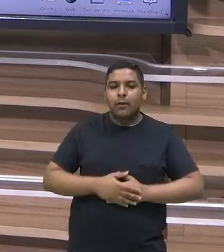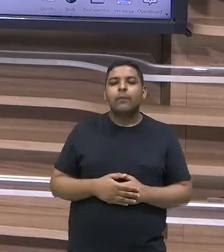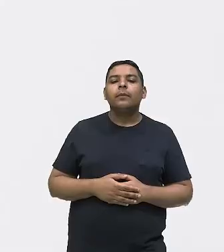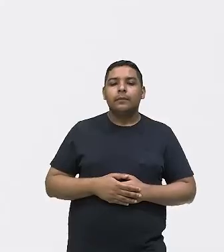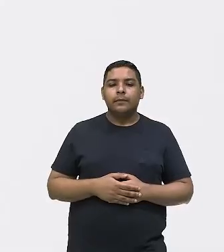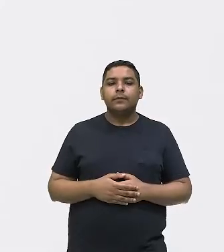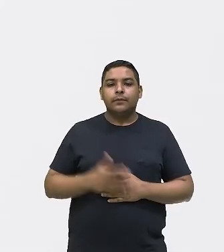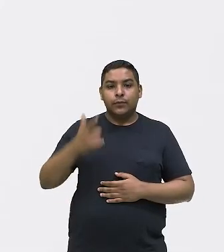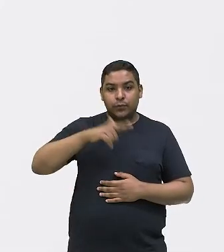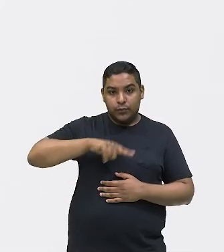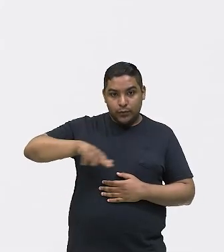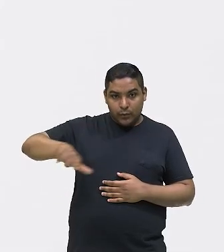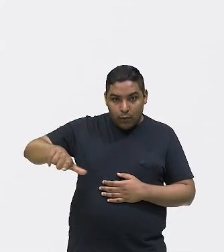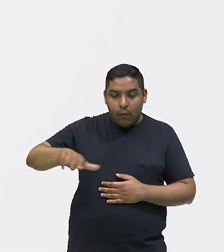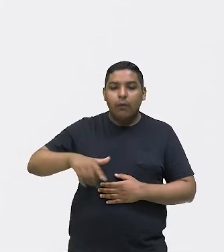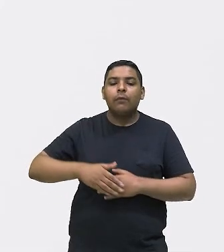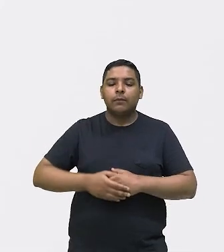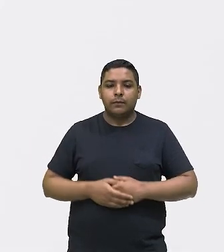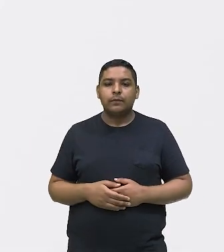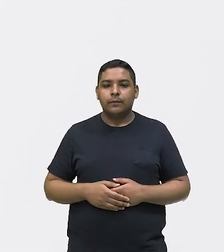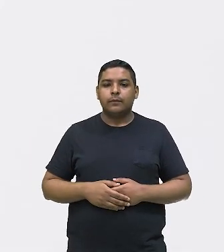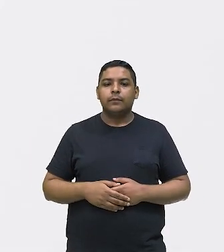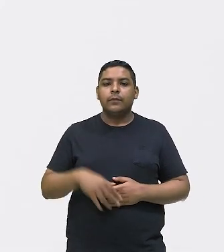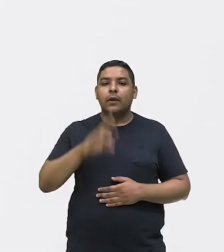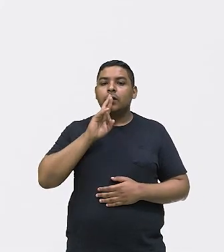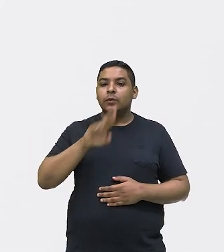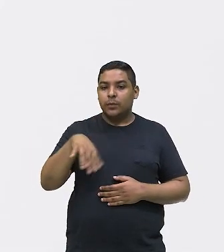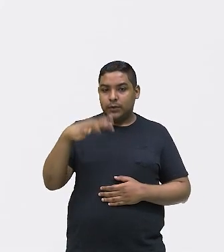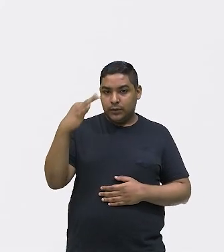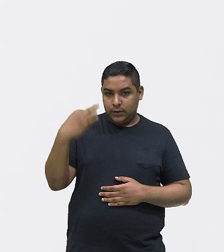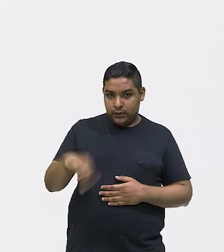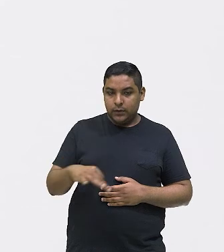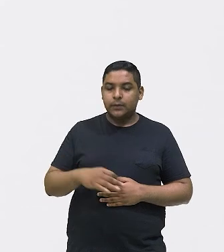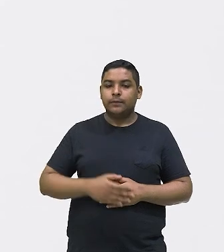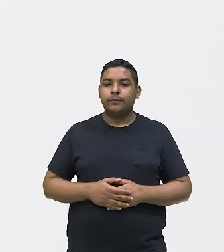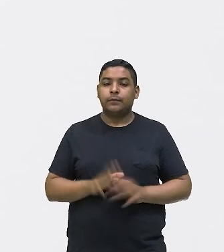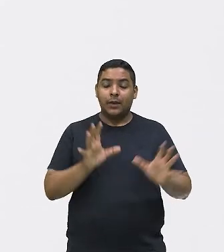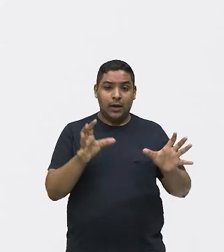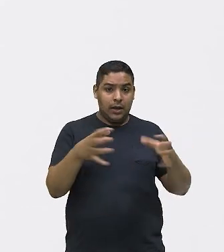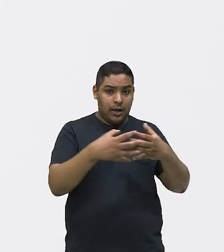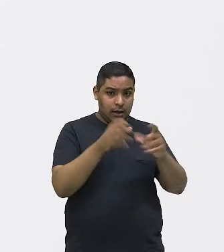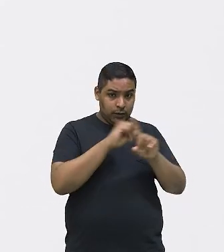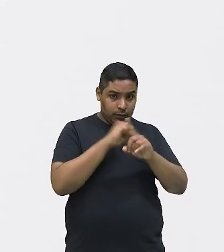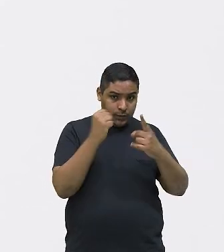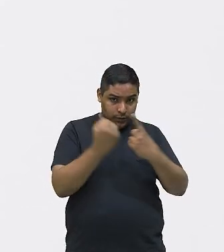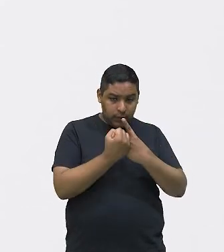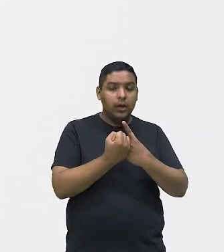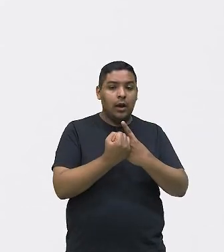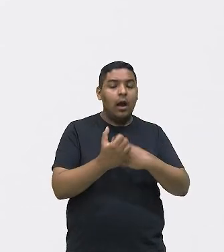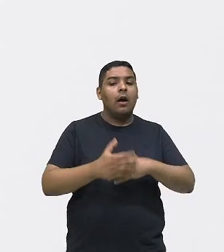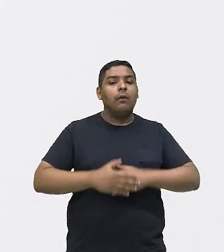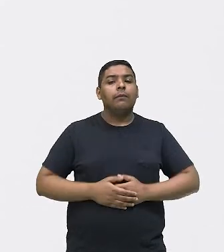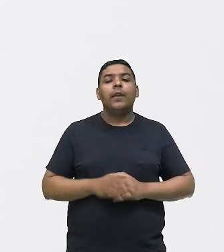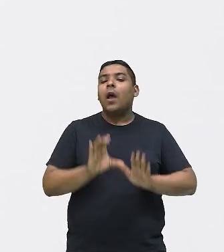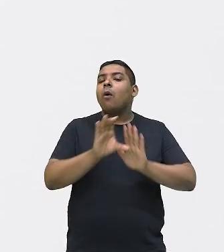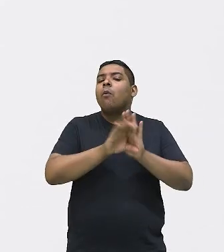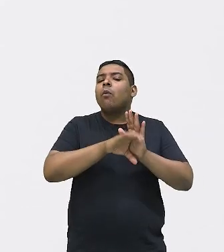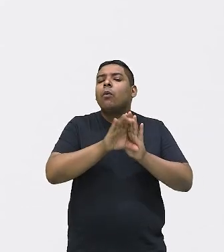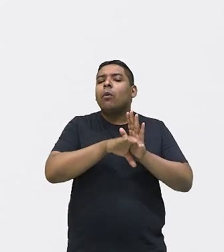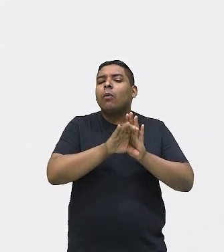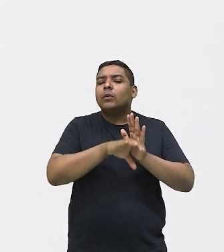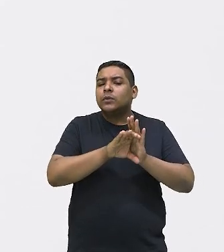vez para oferecer a resposta correta. Classe social é um conceito